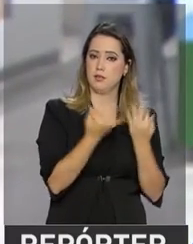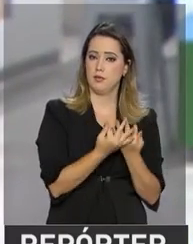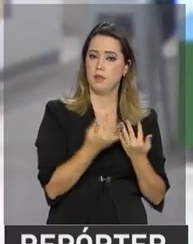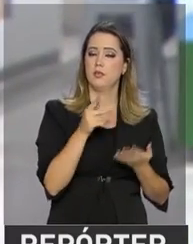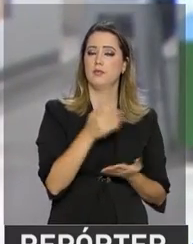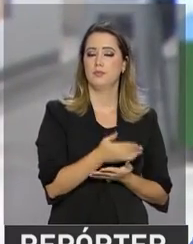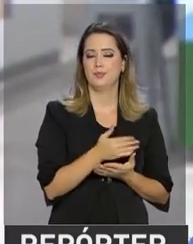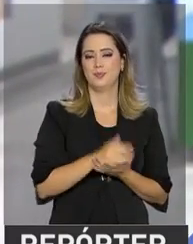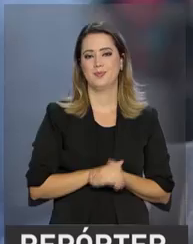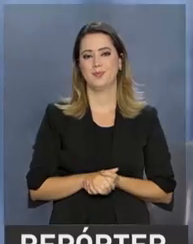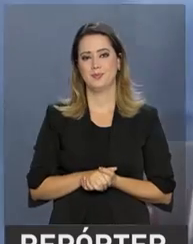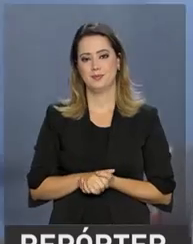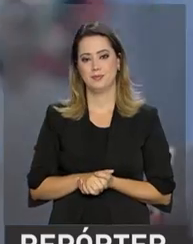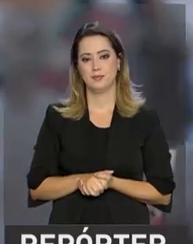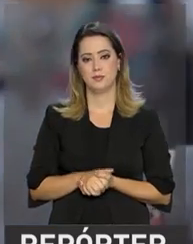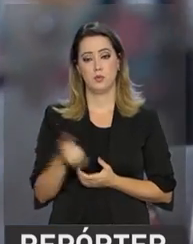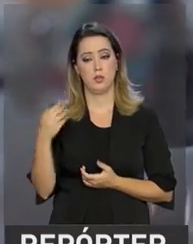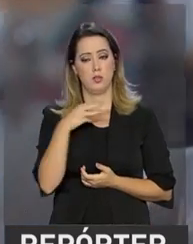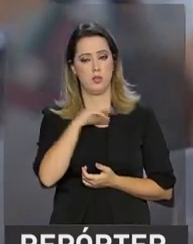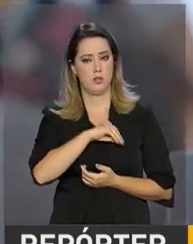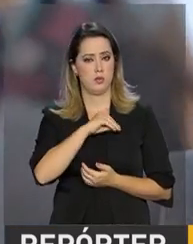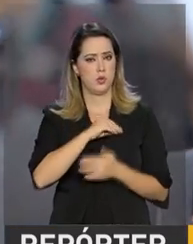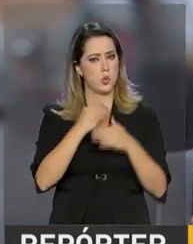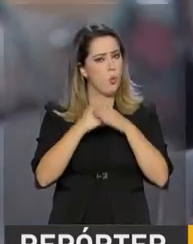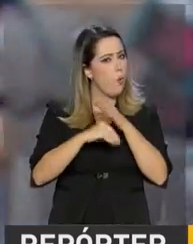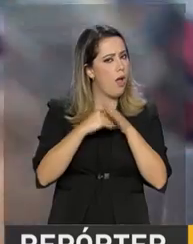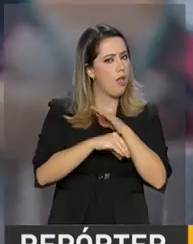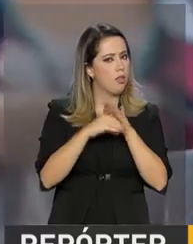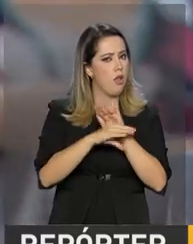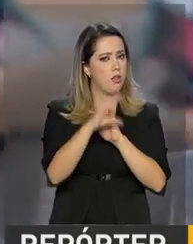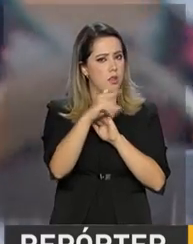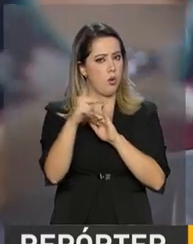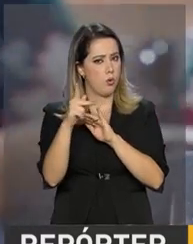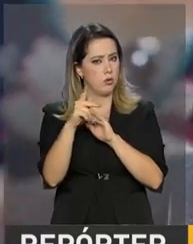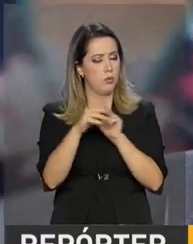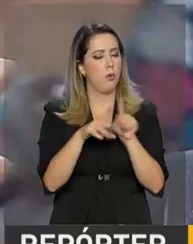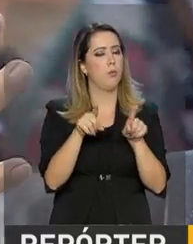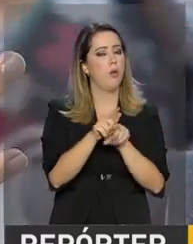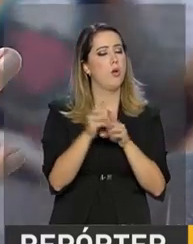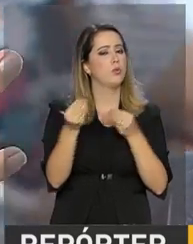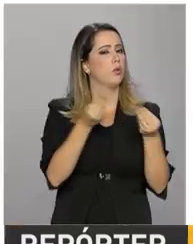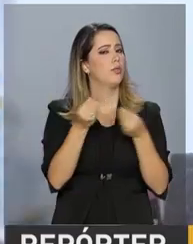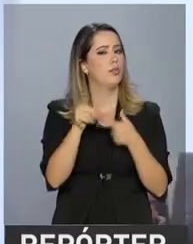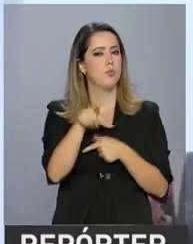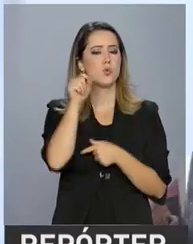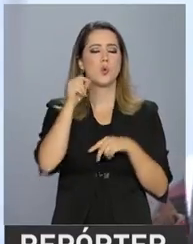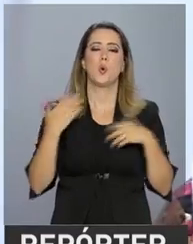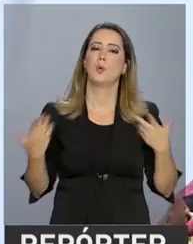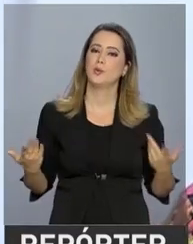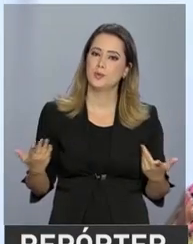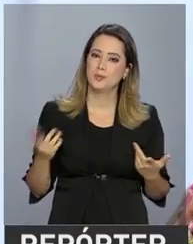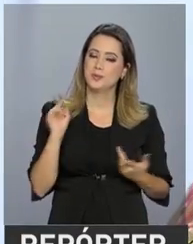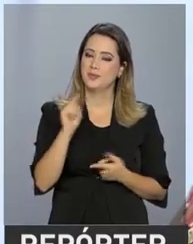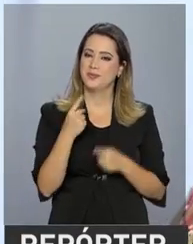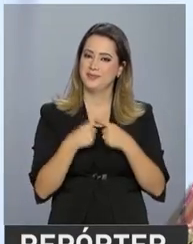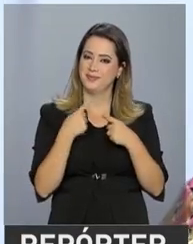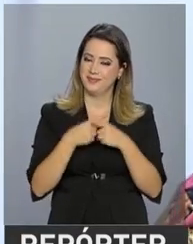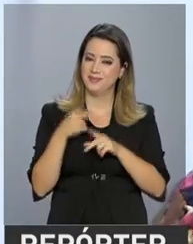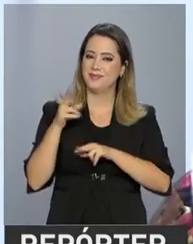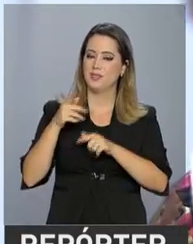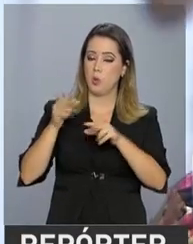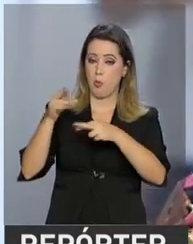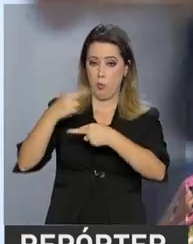gastar com a família o 13º leva à poupança e por que você prefere guardar o dinheiro é porque os presentes eu